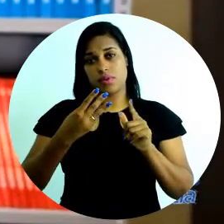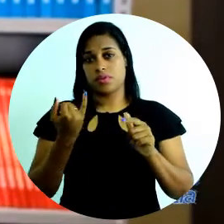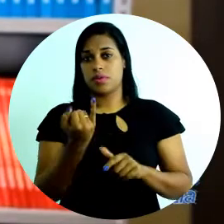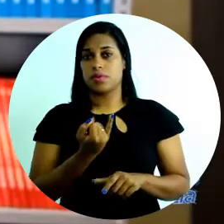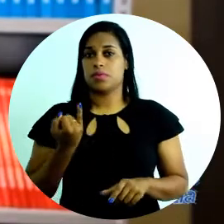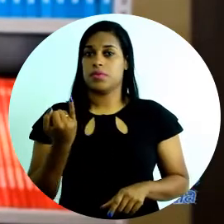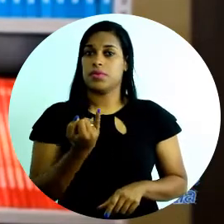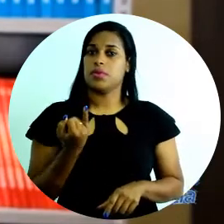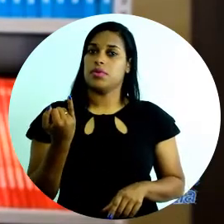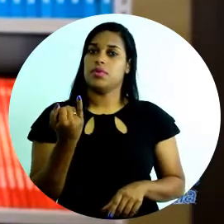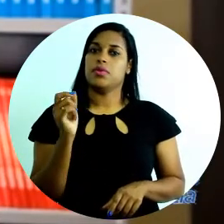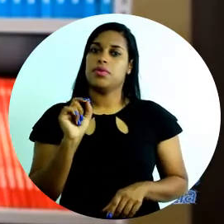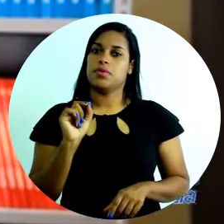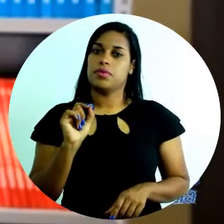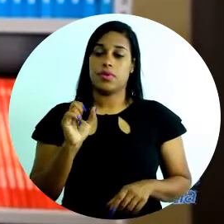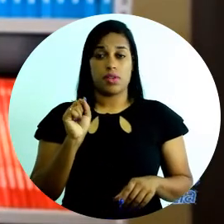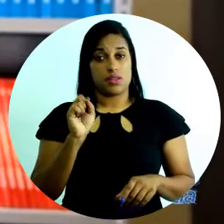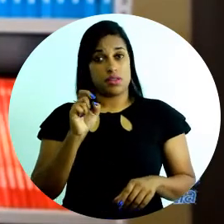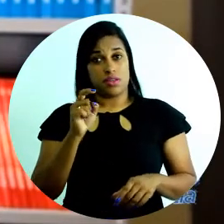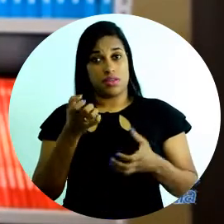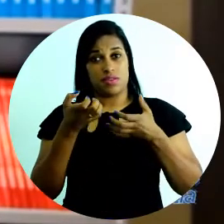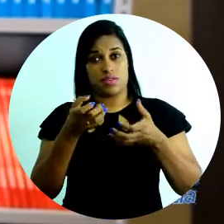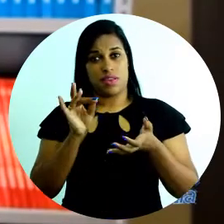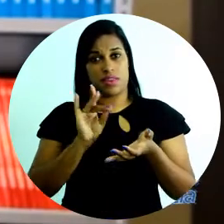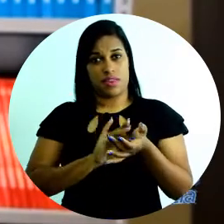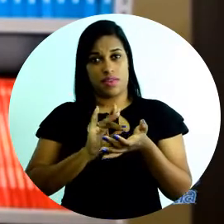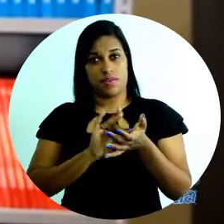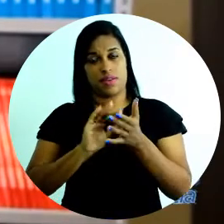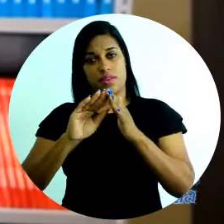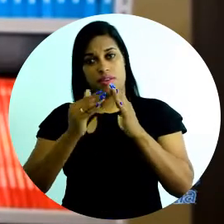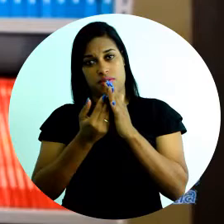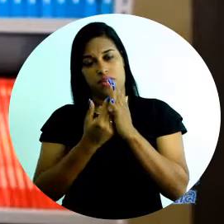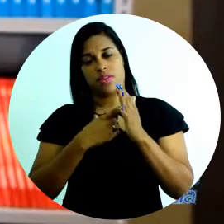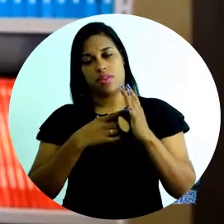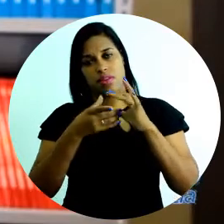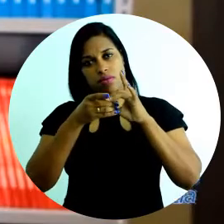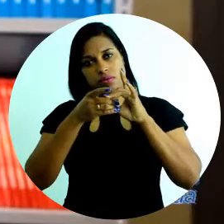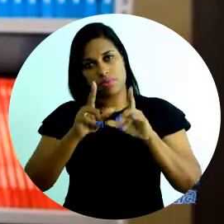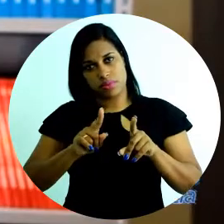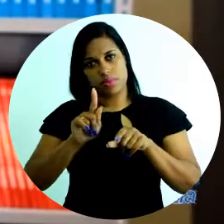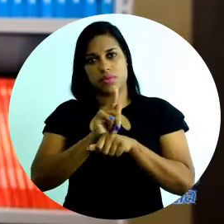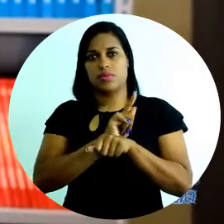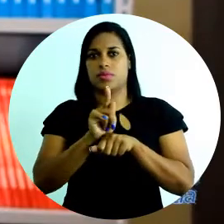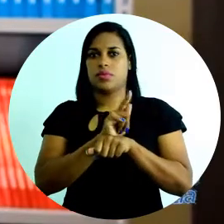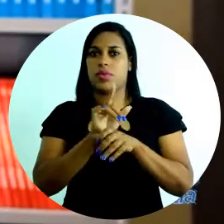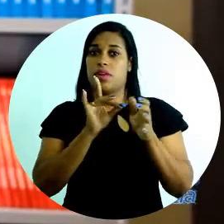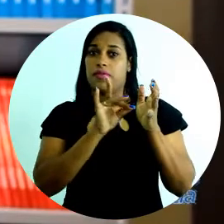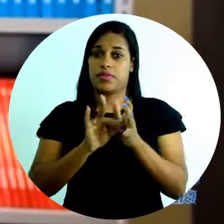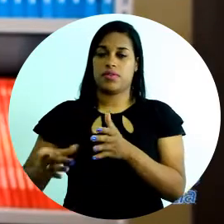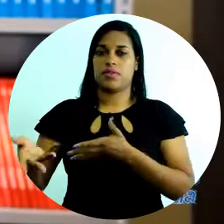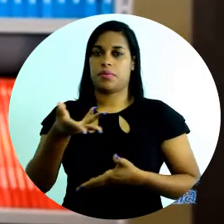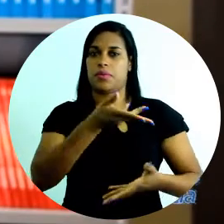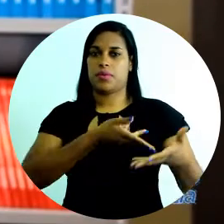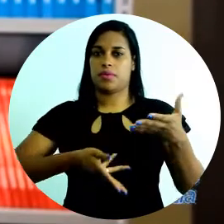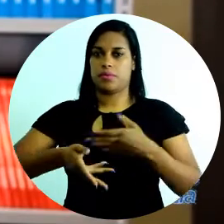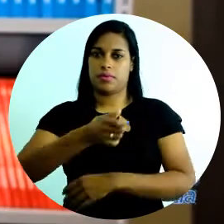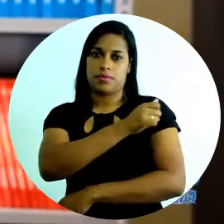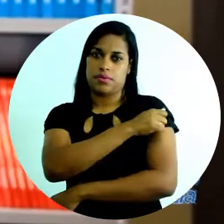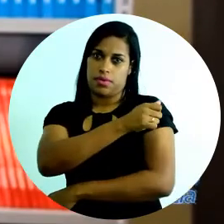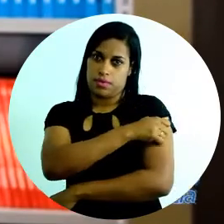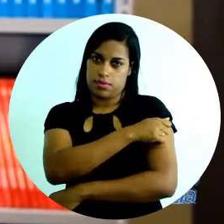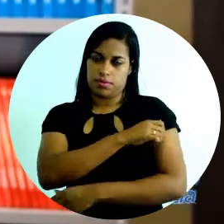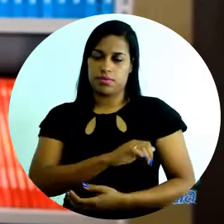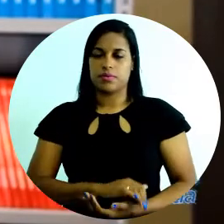terceiro aspecto importante, se a gente de fato quer que a escola tenha uma gestão democrática, é que haja a efetiva participação